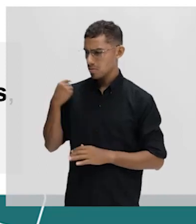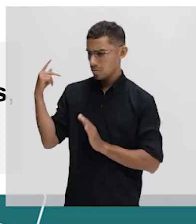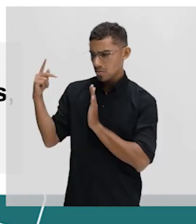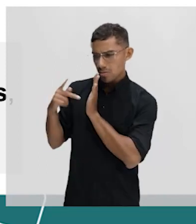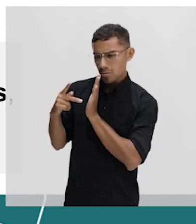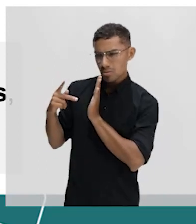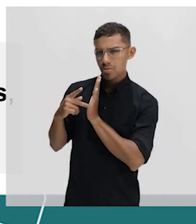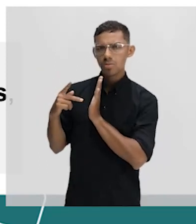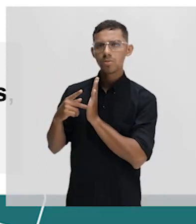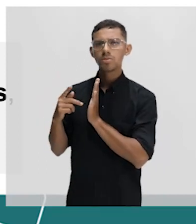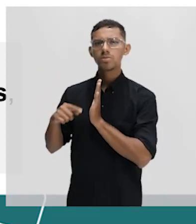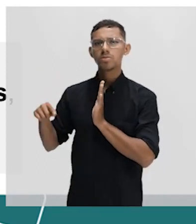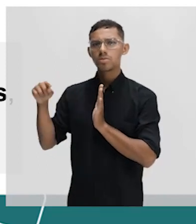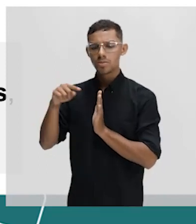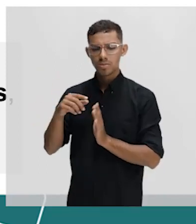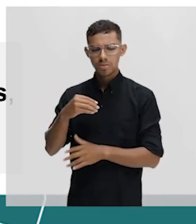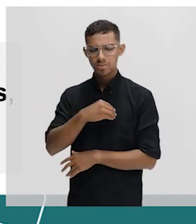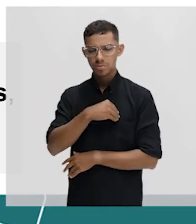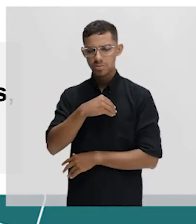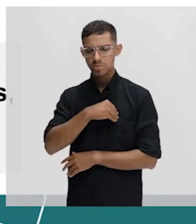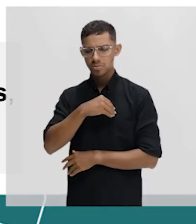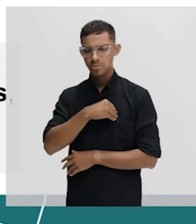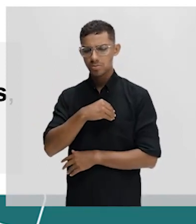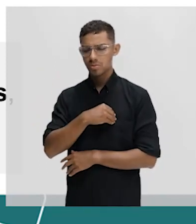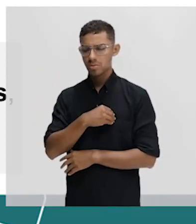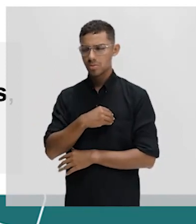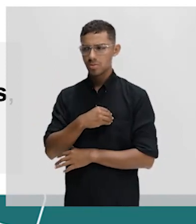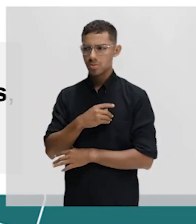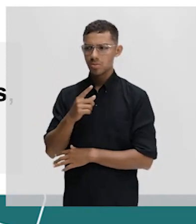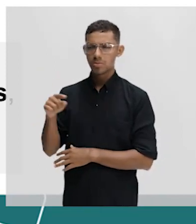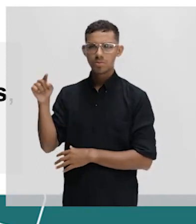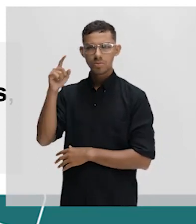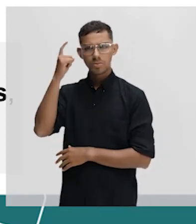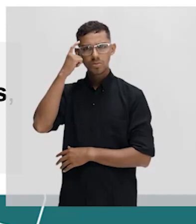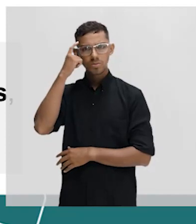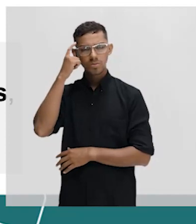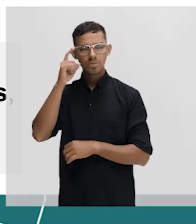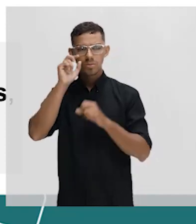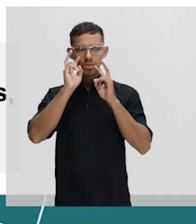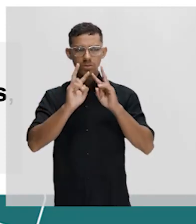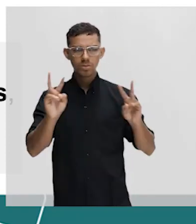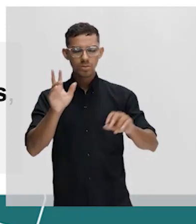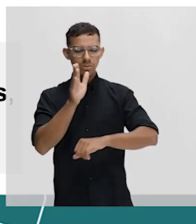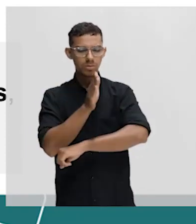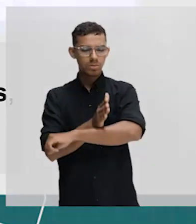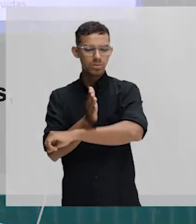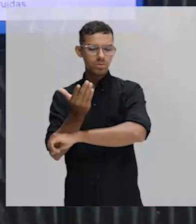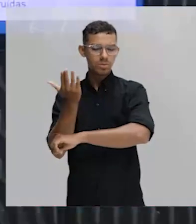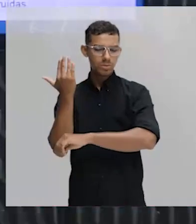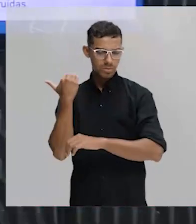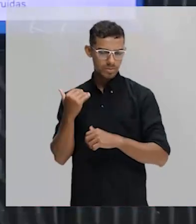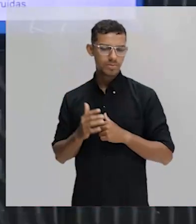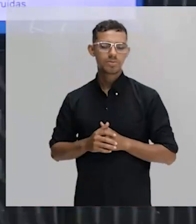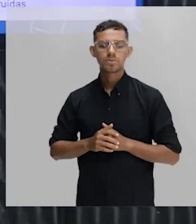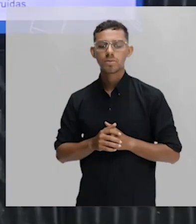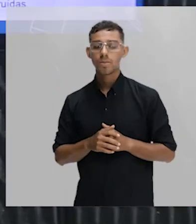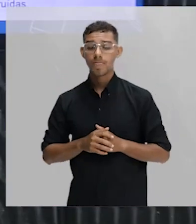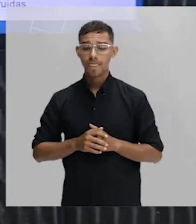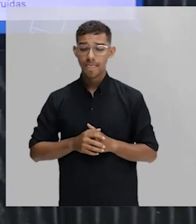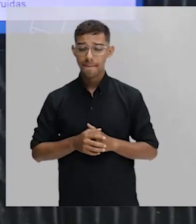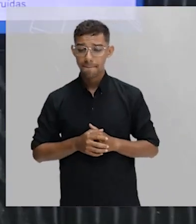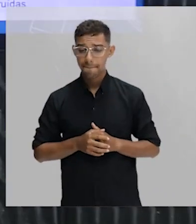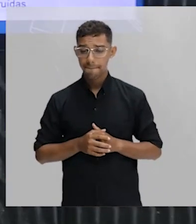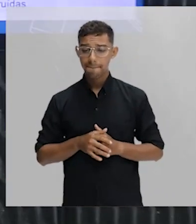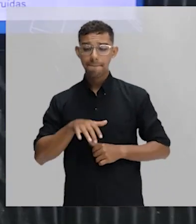destruídas porque eram consideradas pecaminosas, já que você tinha uma visão medieval, né? Teve um